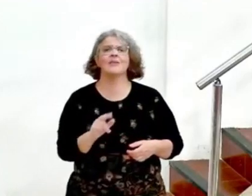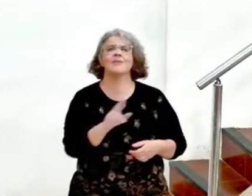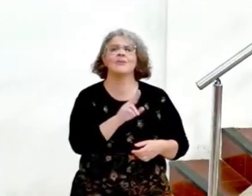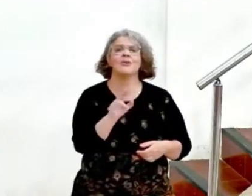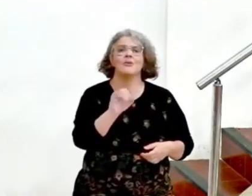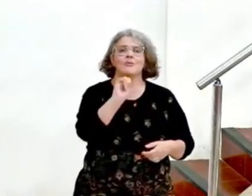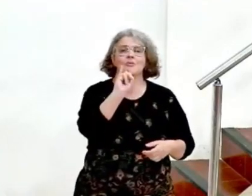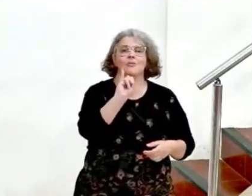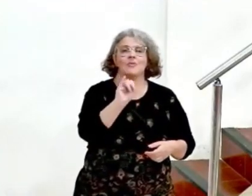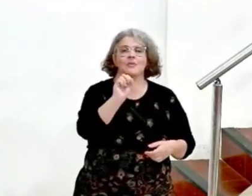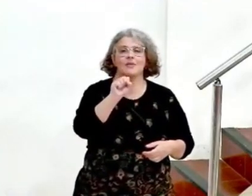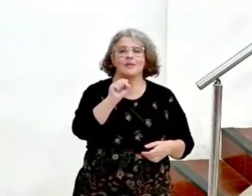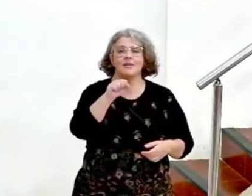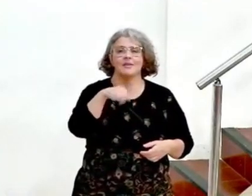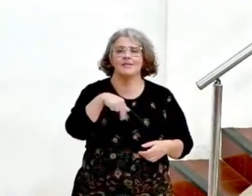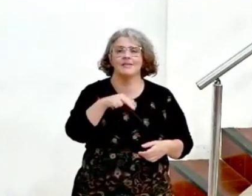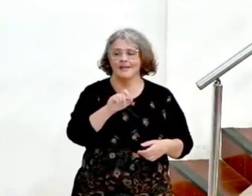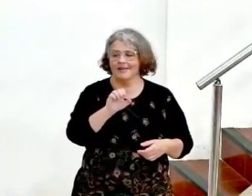Ele ri.